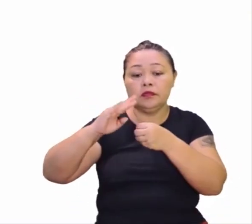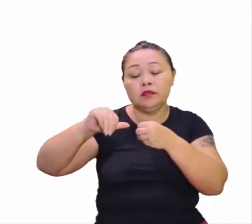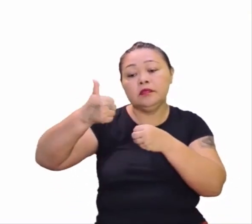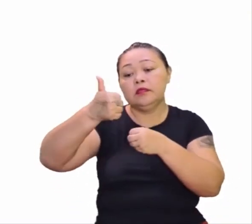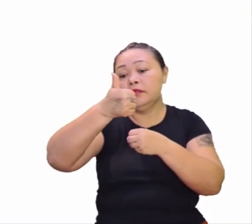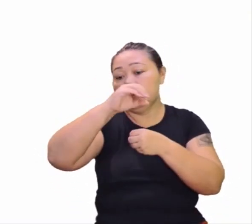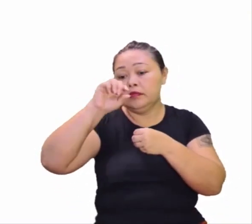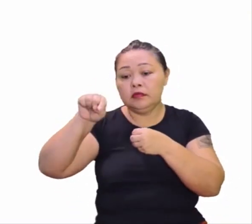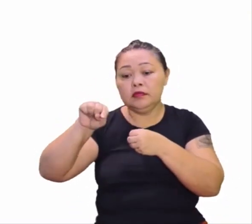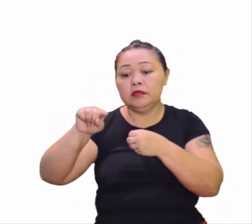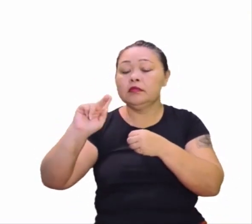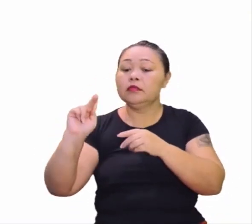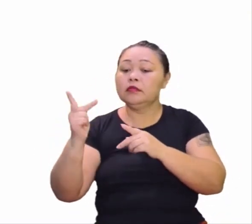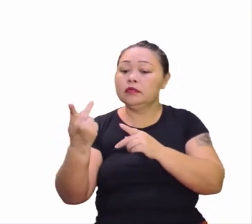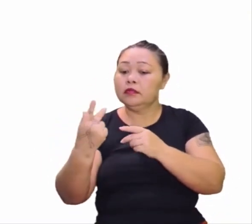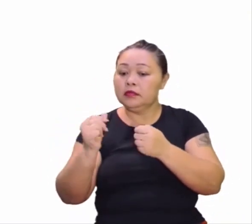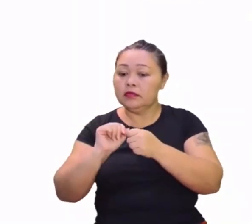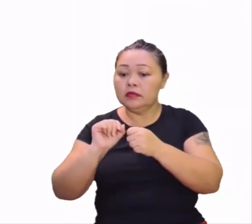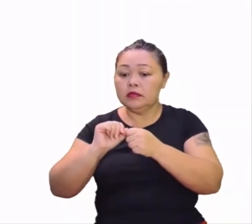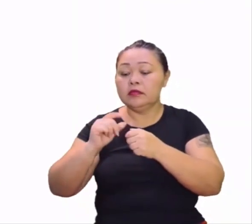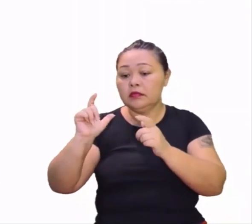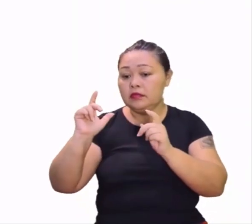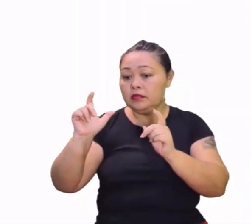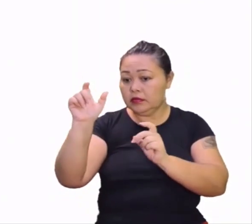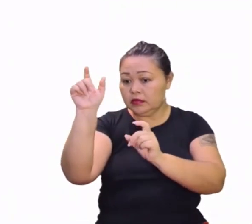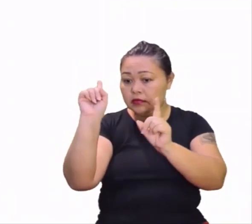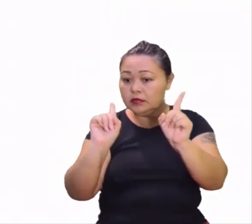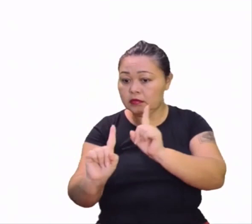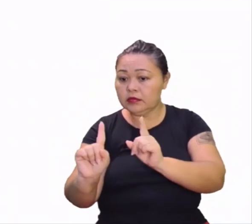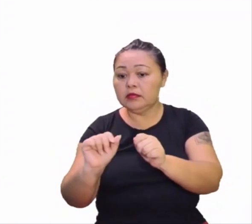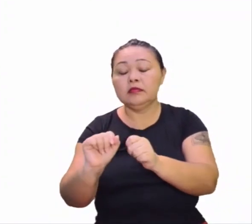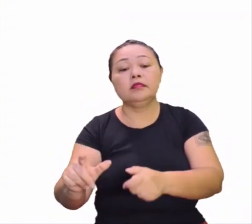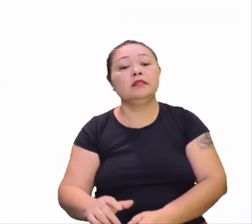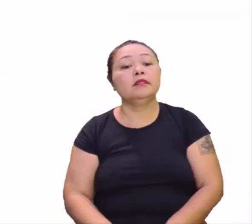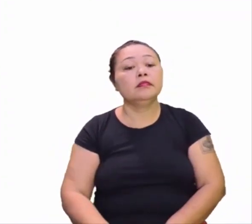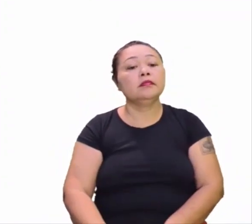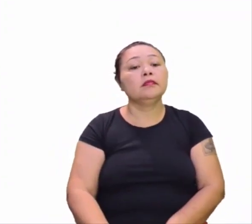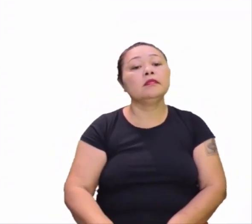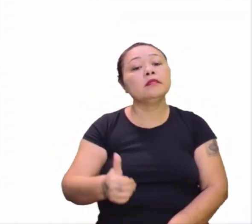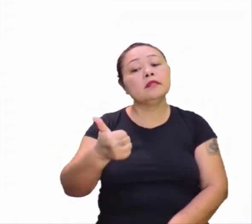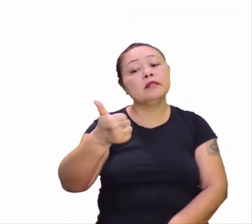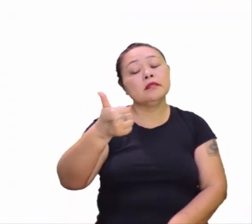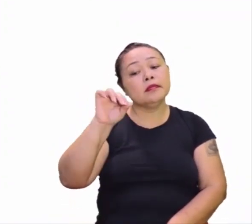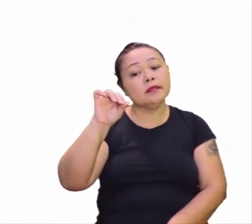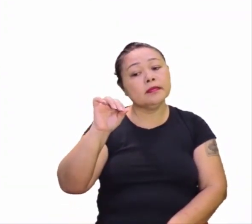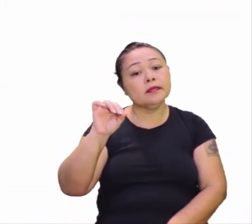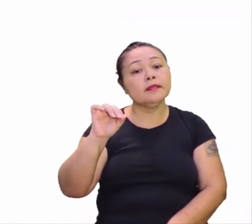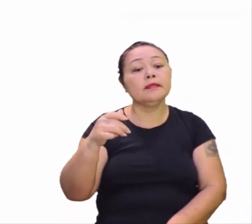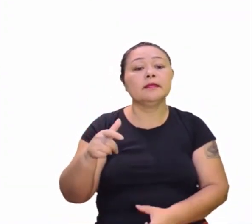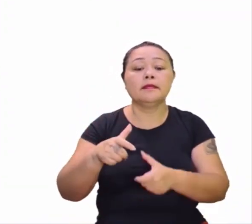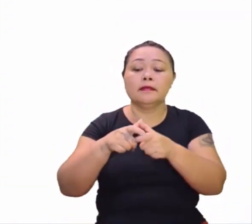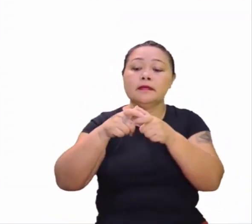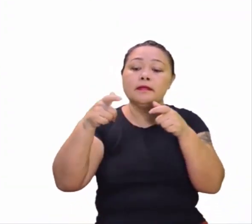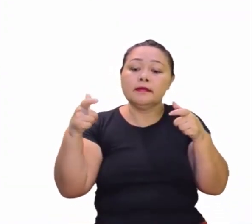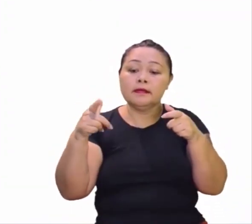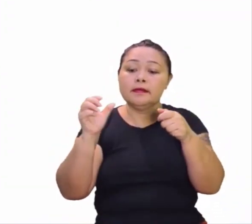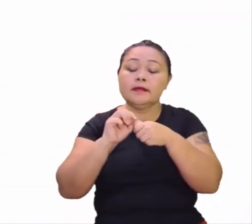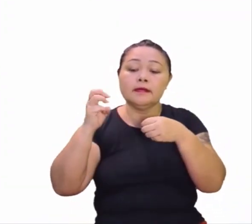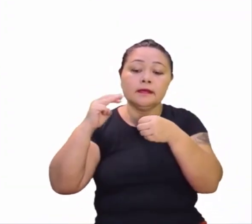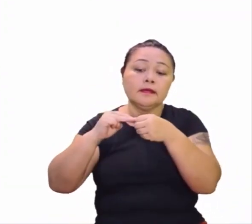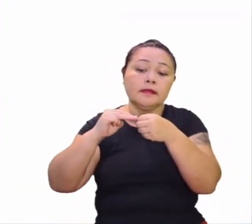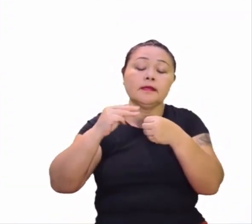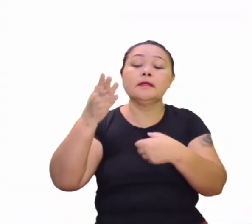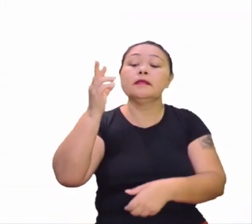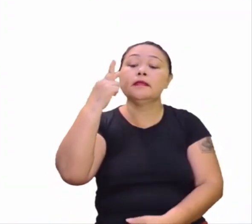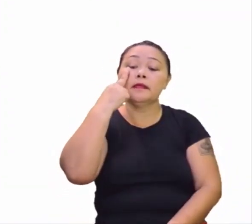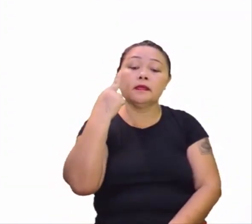de 100 mil habitantes, que a gente vai ver agora no próximo slide. Os 10 maiores municípios de